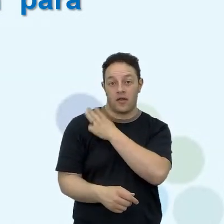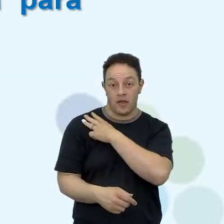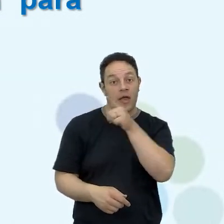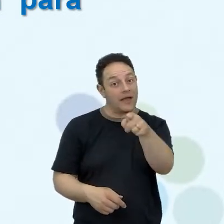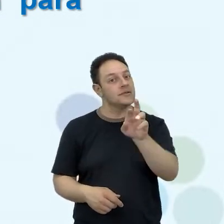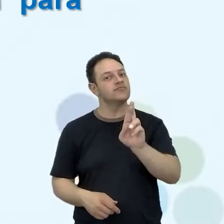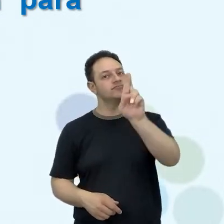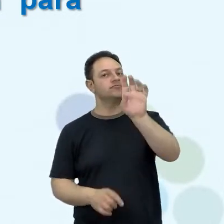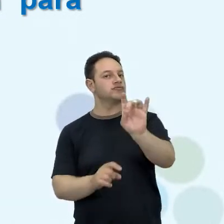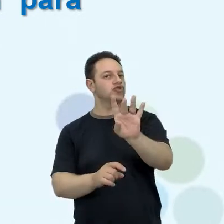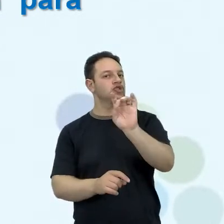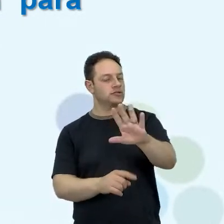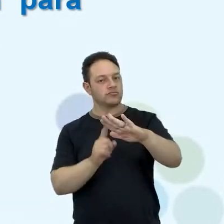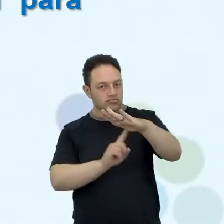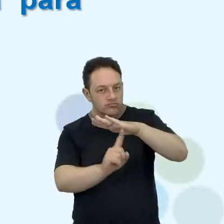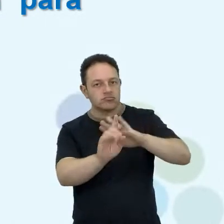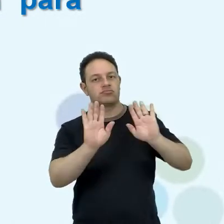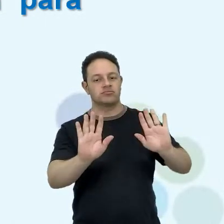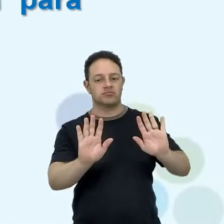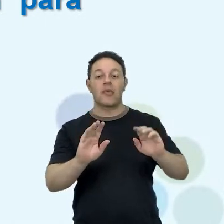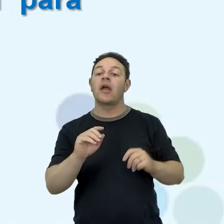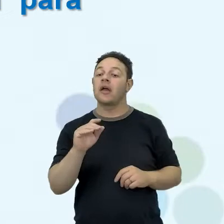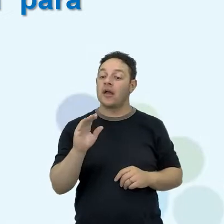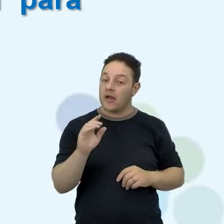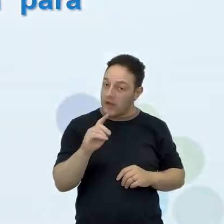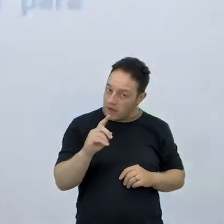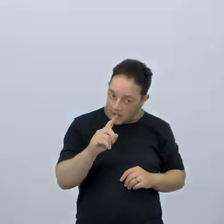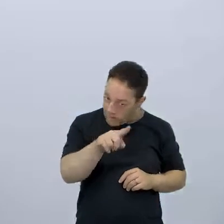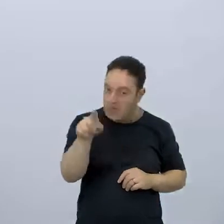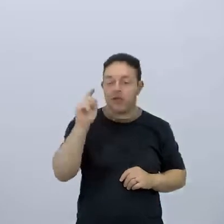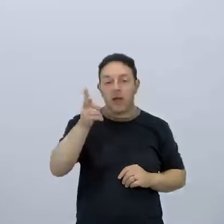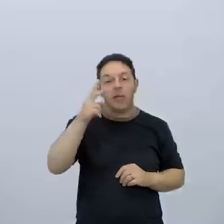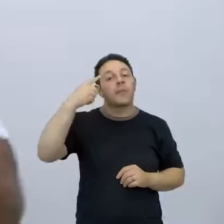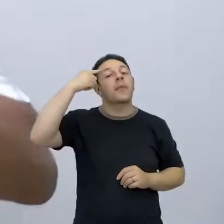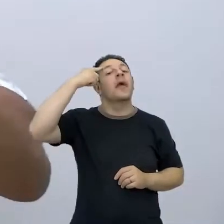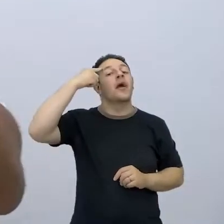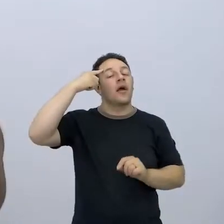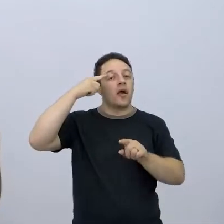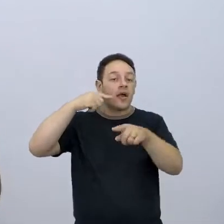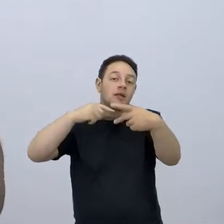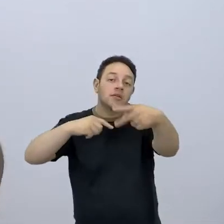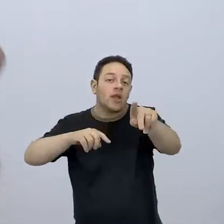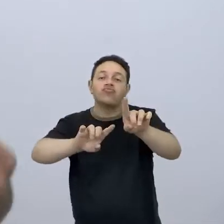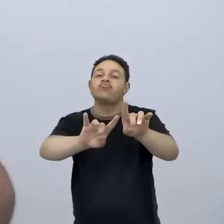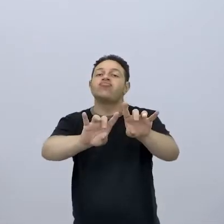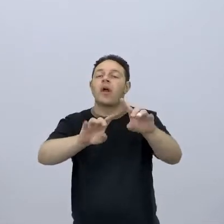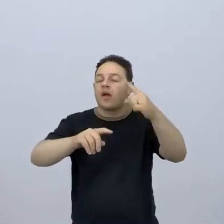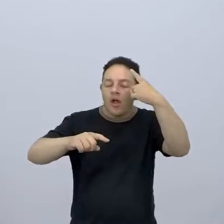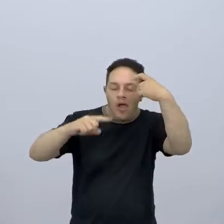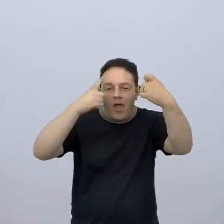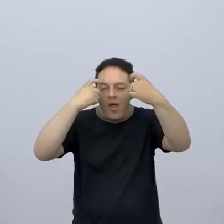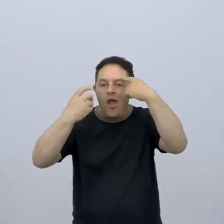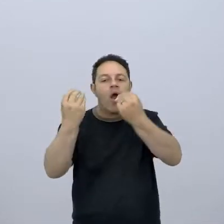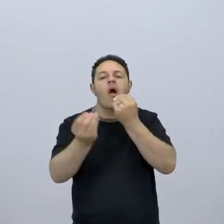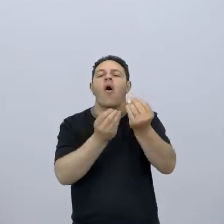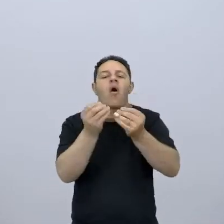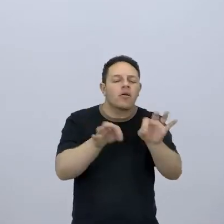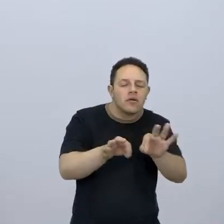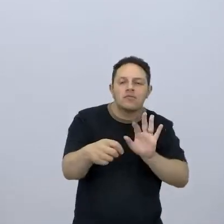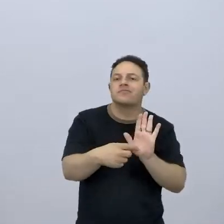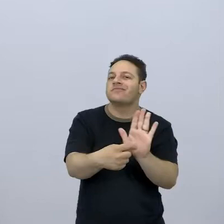é o protagonista, tá? Sim. Então tudo vai ser levado em consideração a criatividade dele e a forma como ele quer